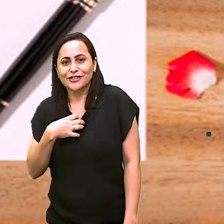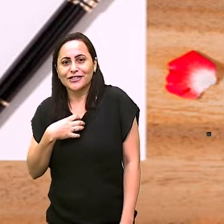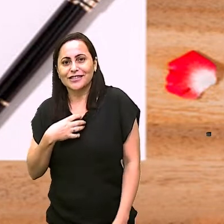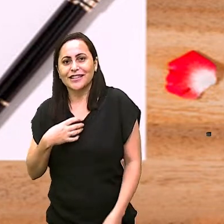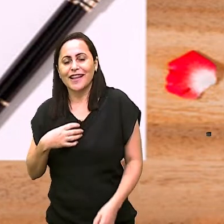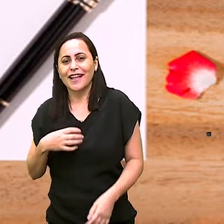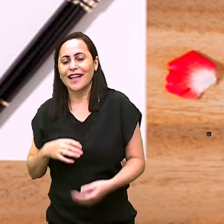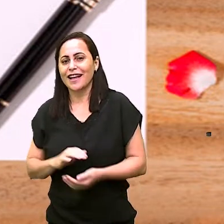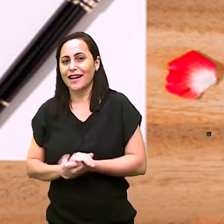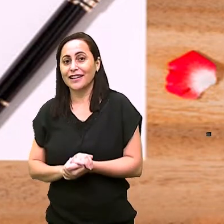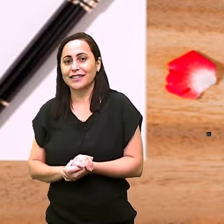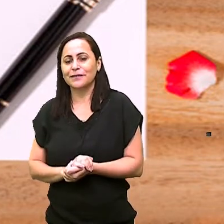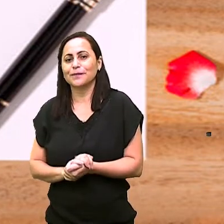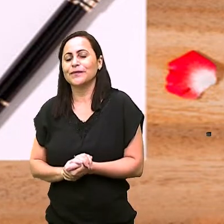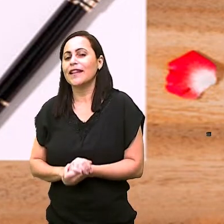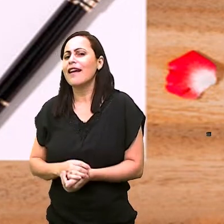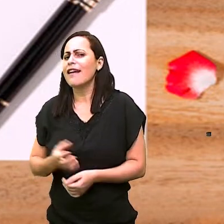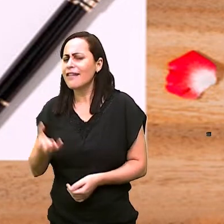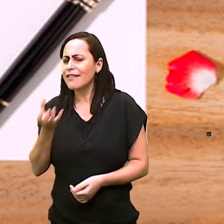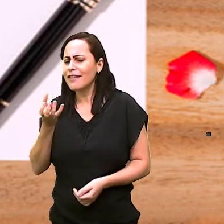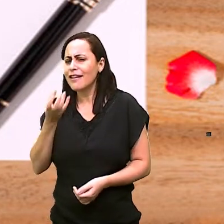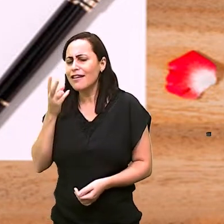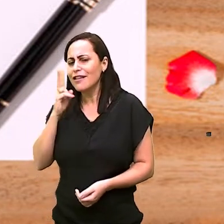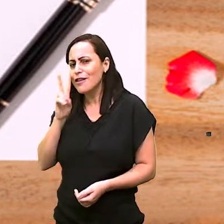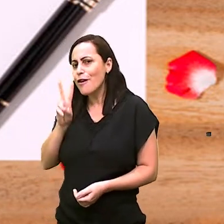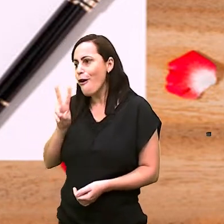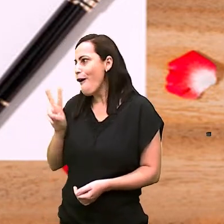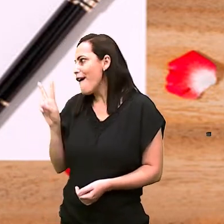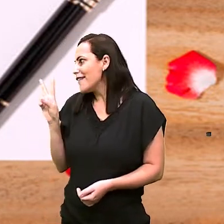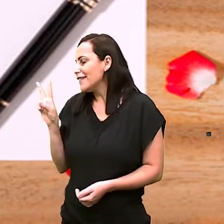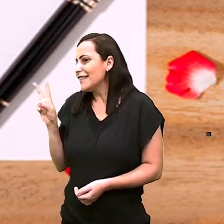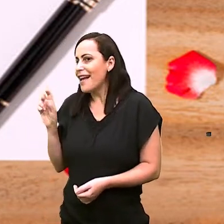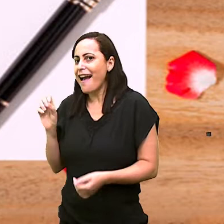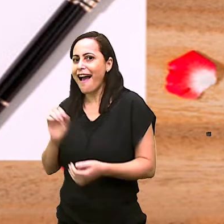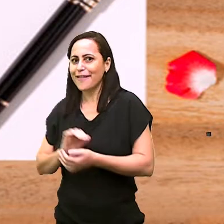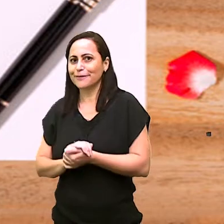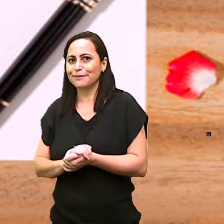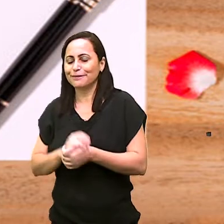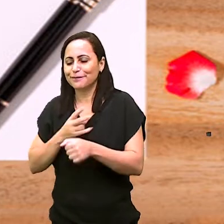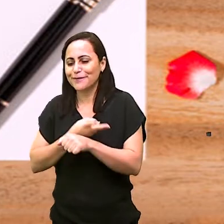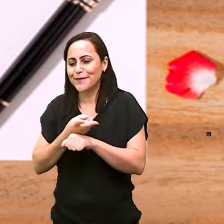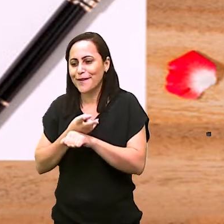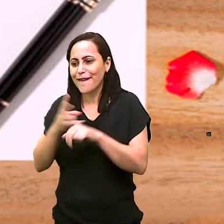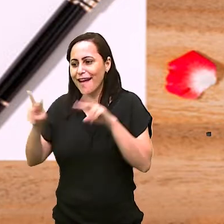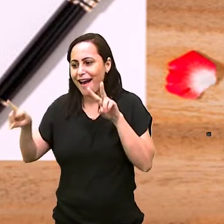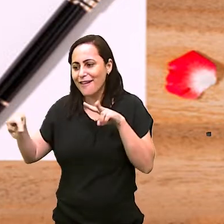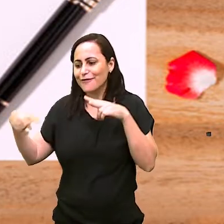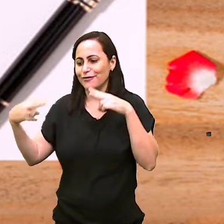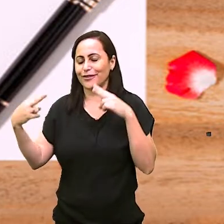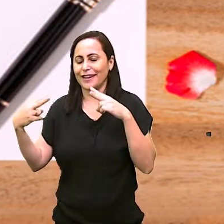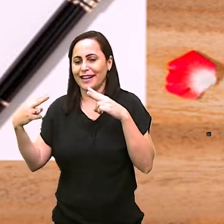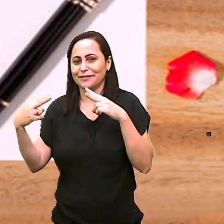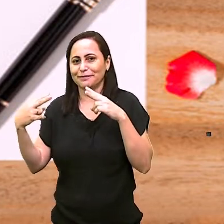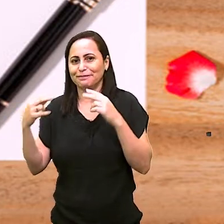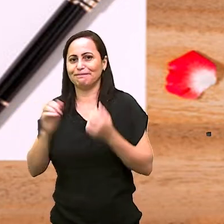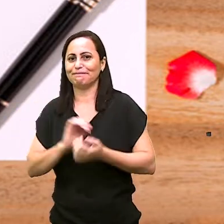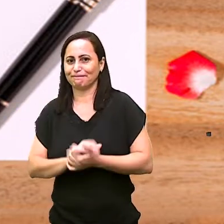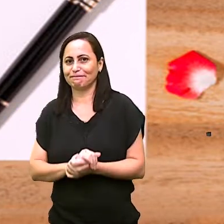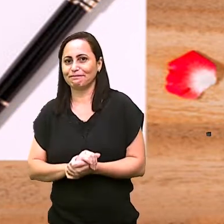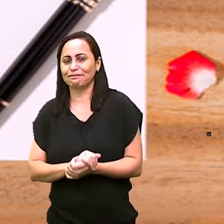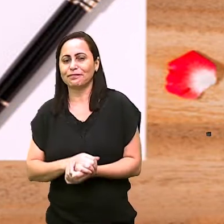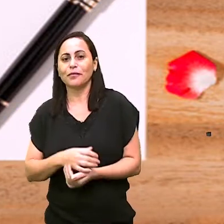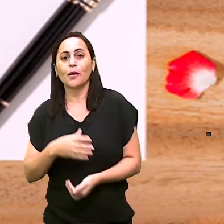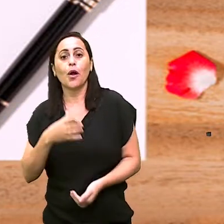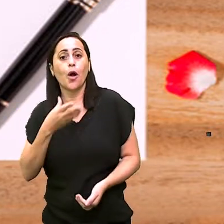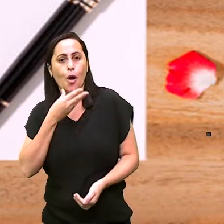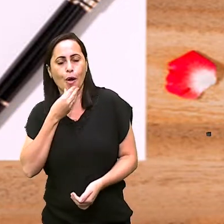e procurar por uma resposta com um olhar. Era um tímido e não se encorajava. A professora explicava